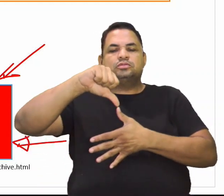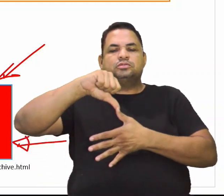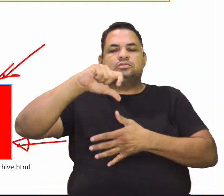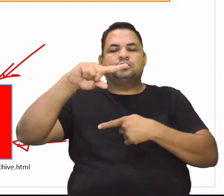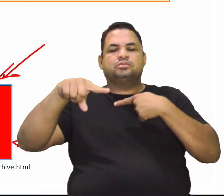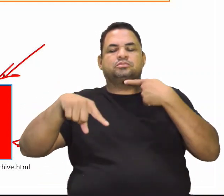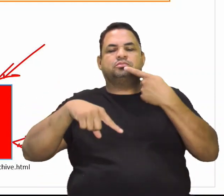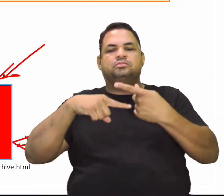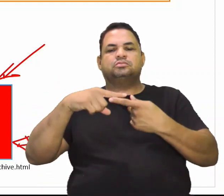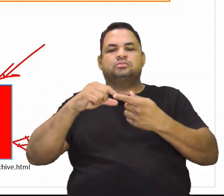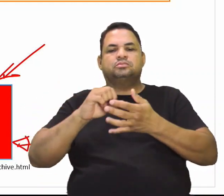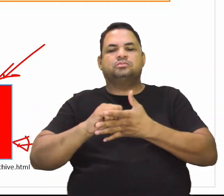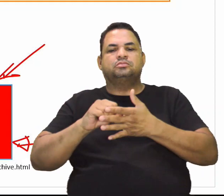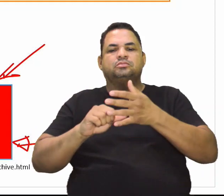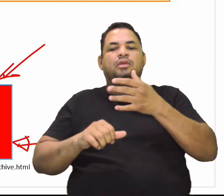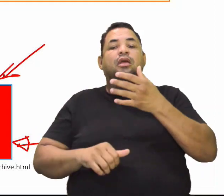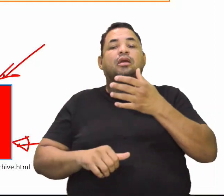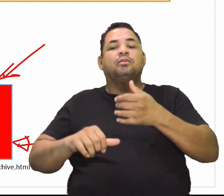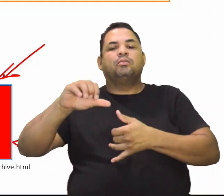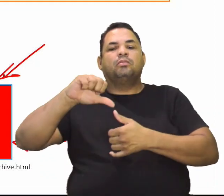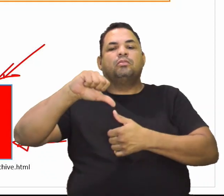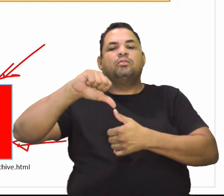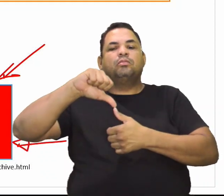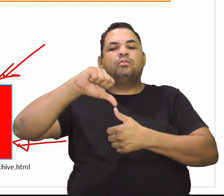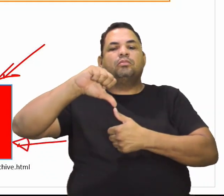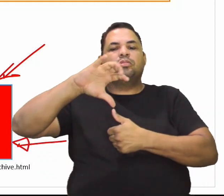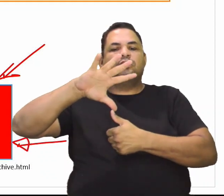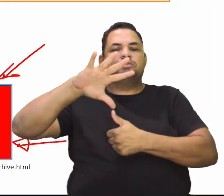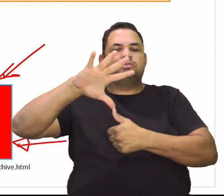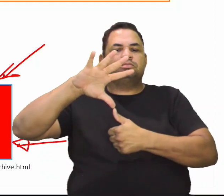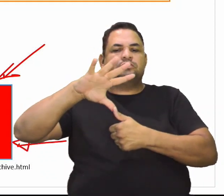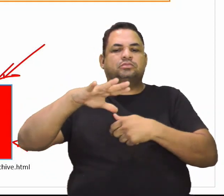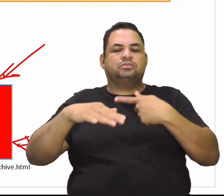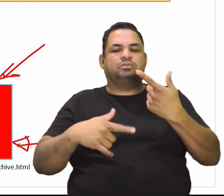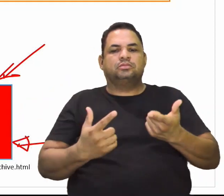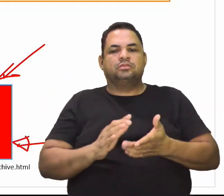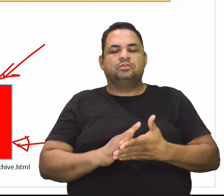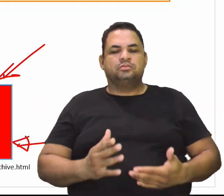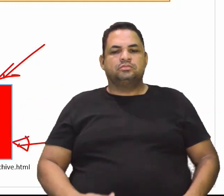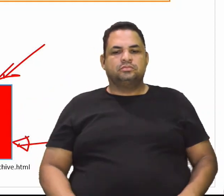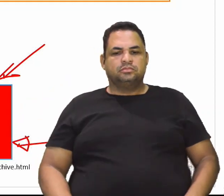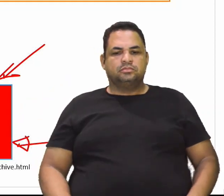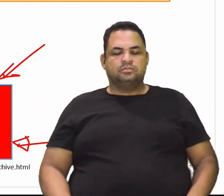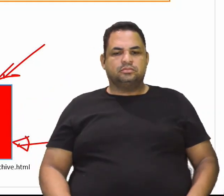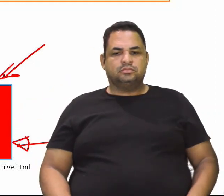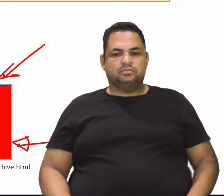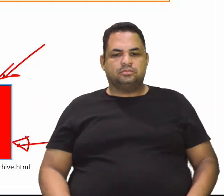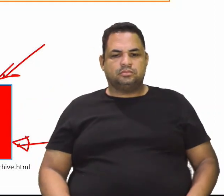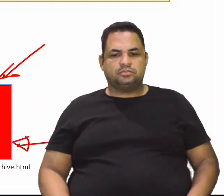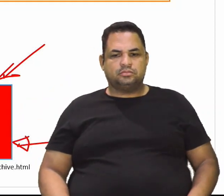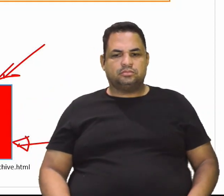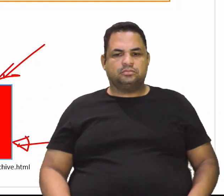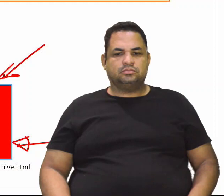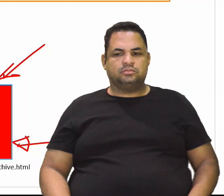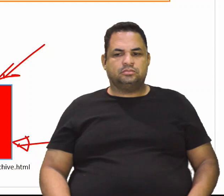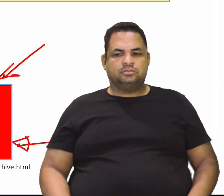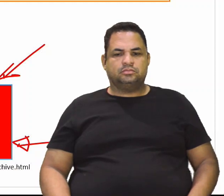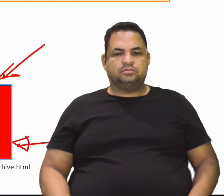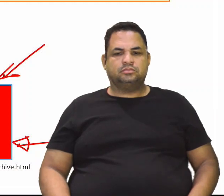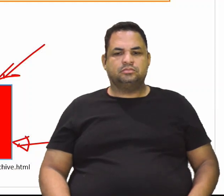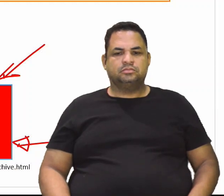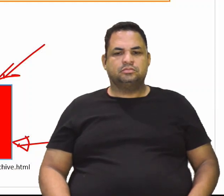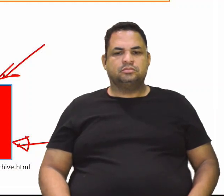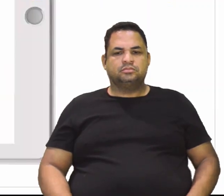Na teoria transoceânica, não. O homem tem chegado antes, até antes do Estreito de Bering, vindo pelo oceano em